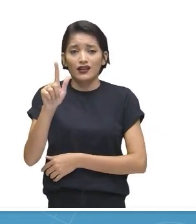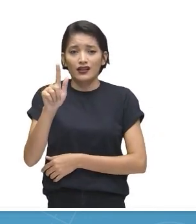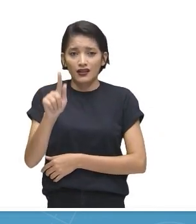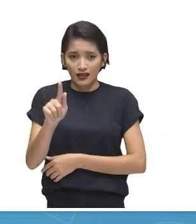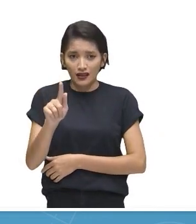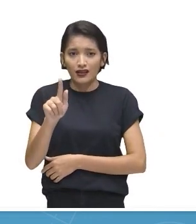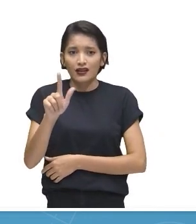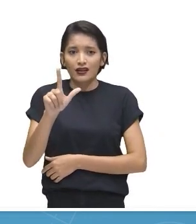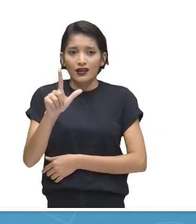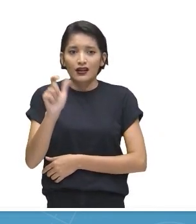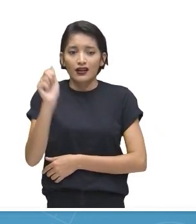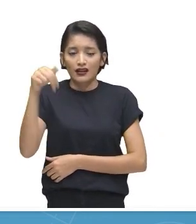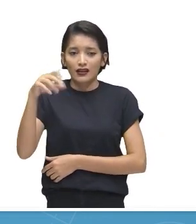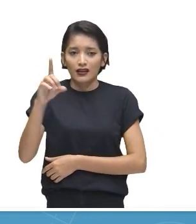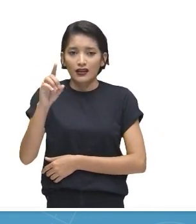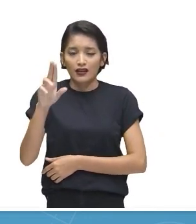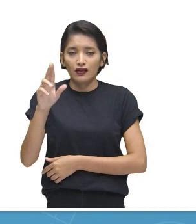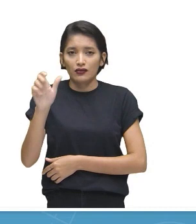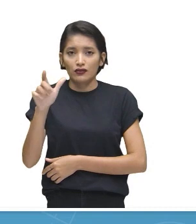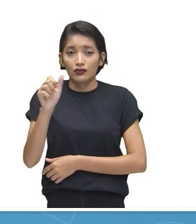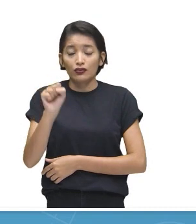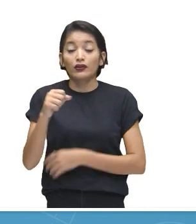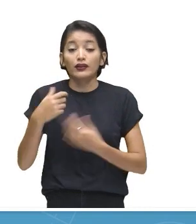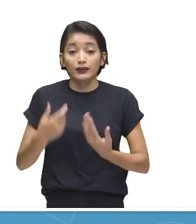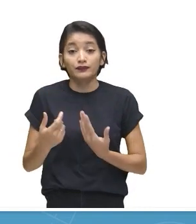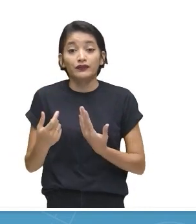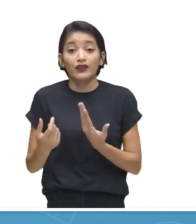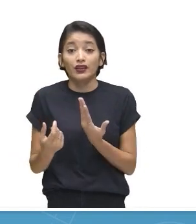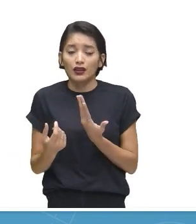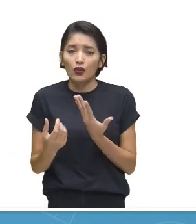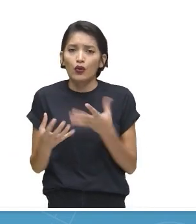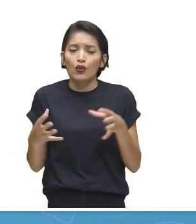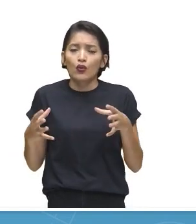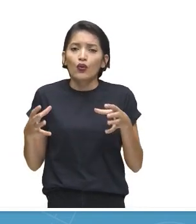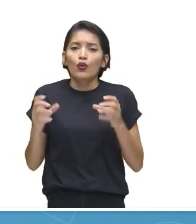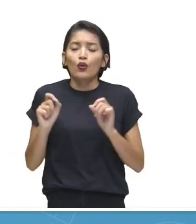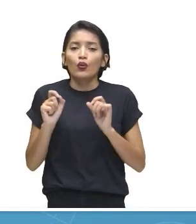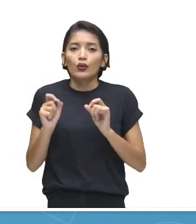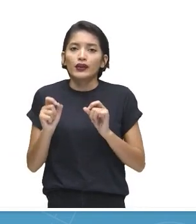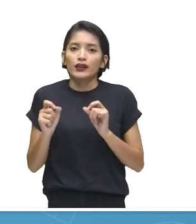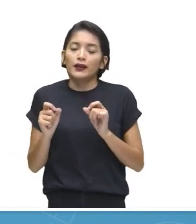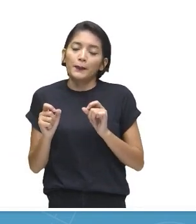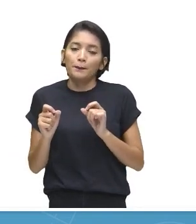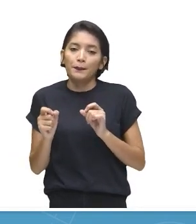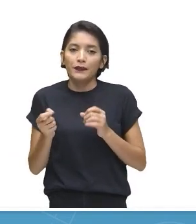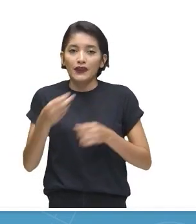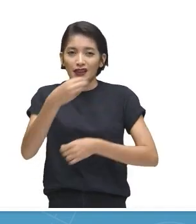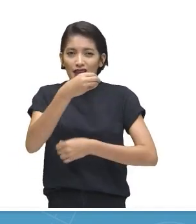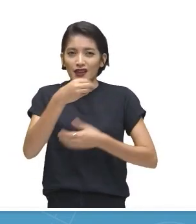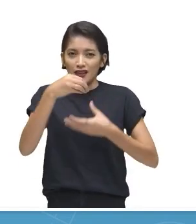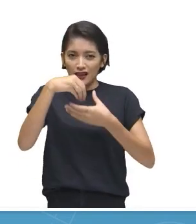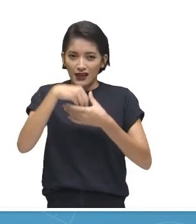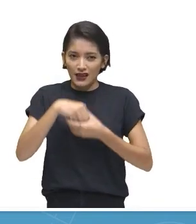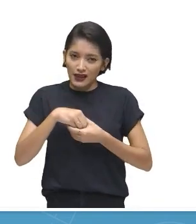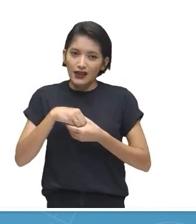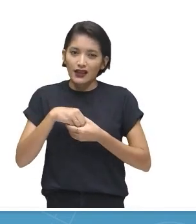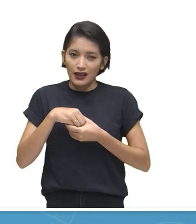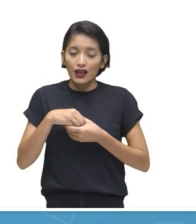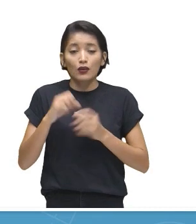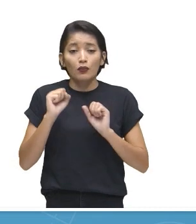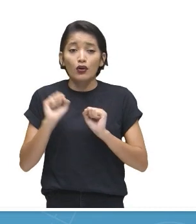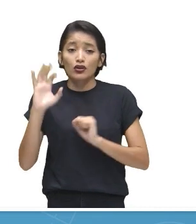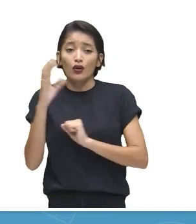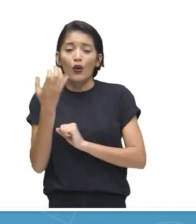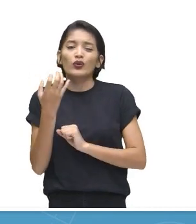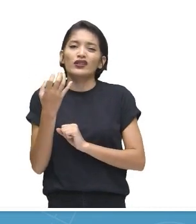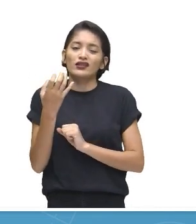acúmulo sobre a pele pode abrigar bactérias e fungos causando odor, né? Cadê aqui a nossa glândula sudorípara? Então, é o